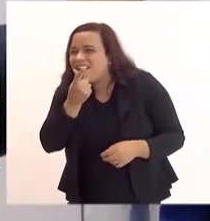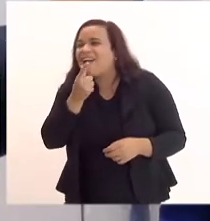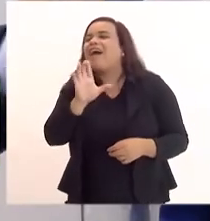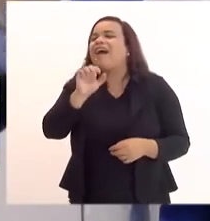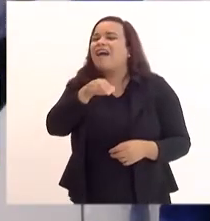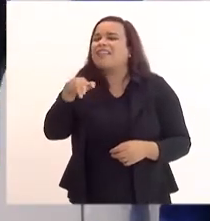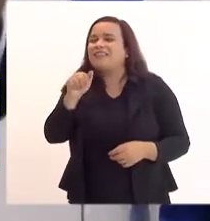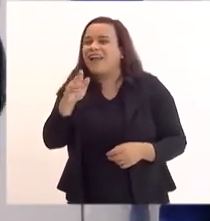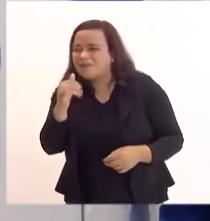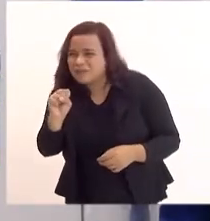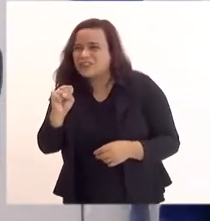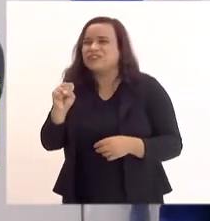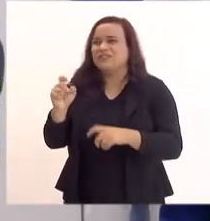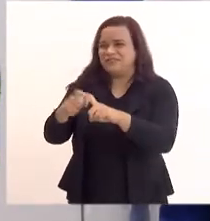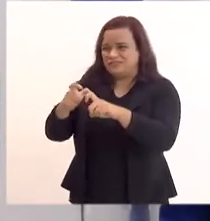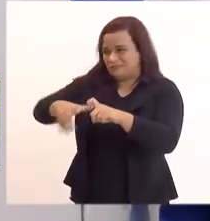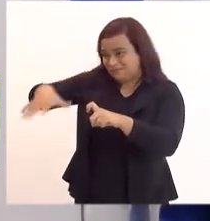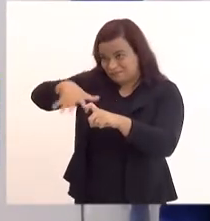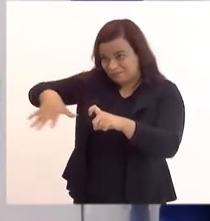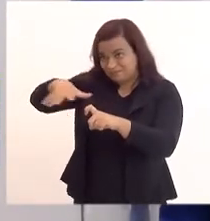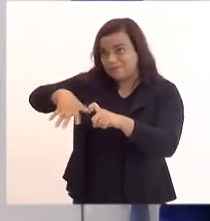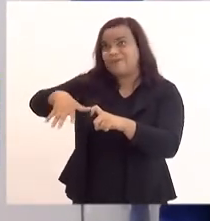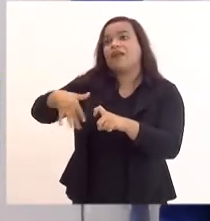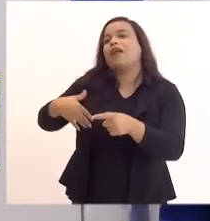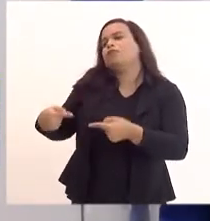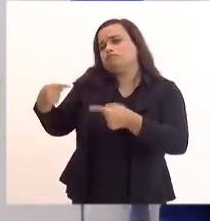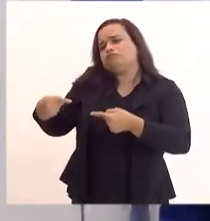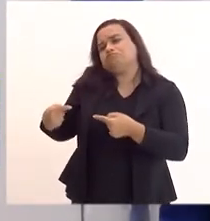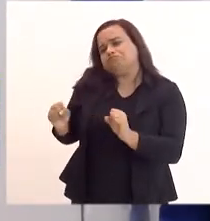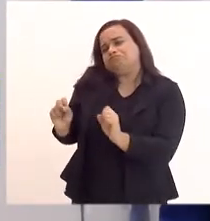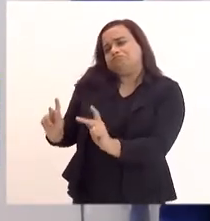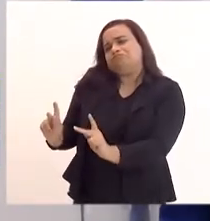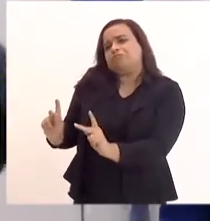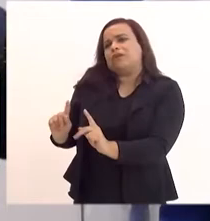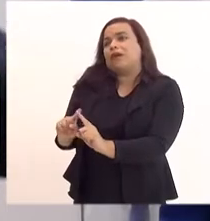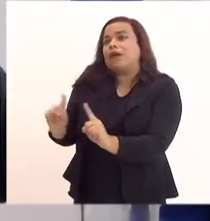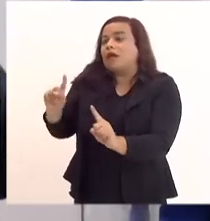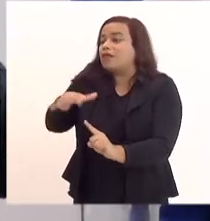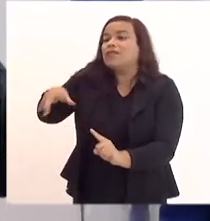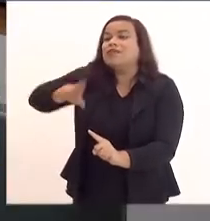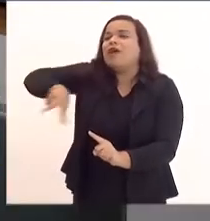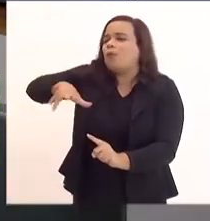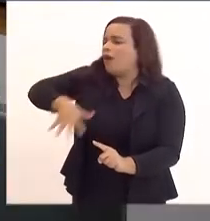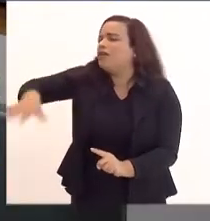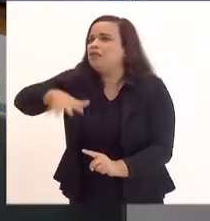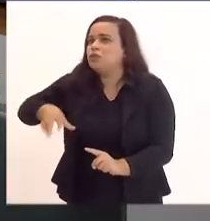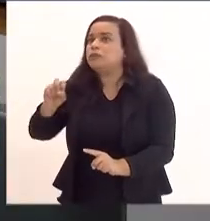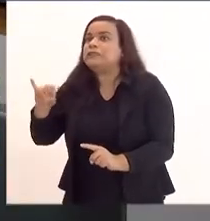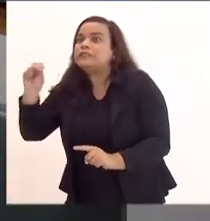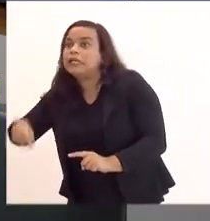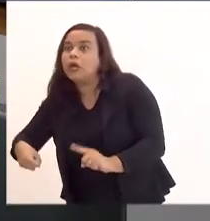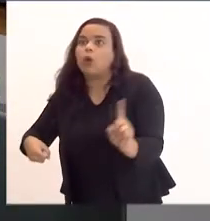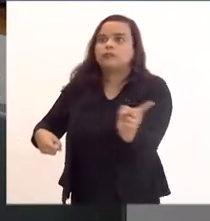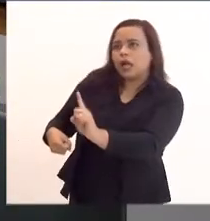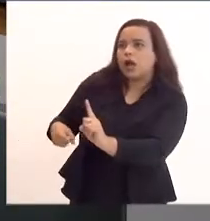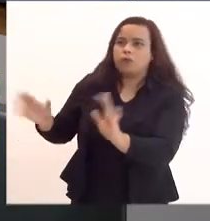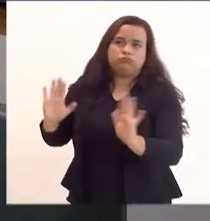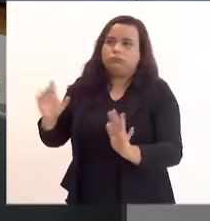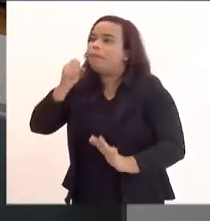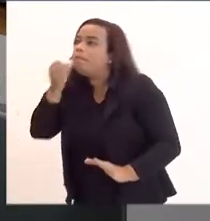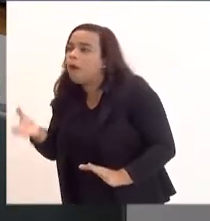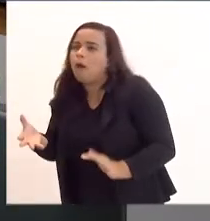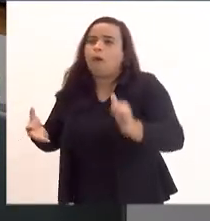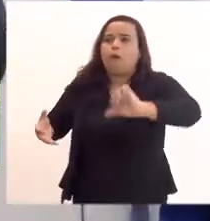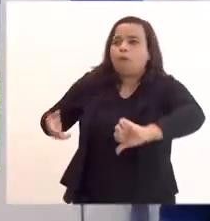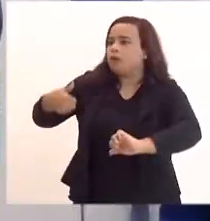discutindo. O que eu estou discutindo, deputado Rodrigo Morim, é o fornecimento. Eu não estou discutindo se a cannabis é boa ou ruim.